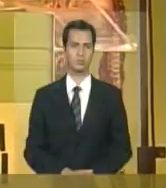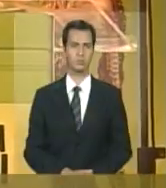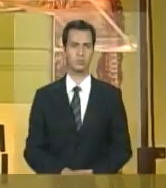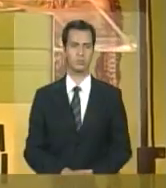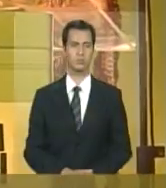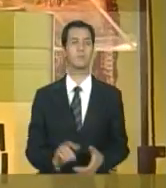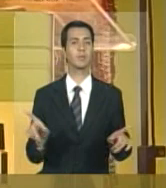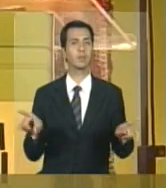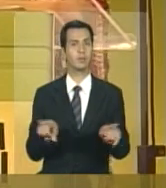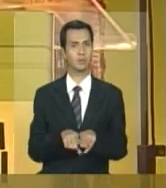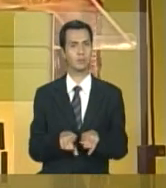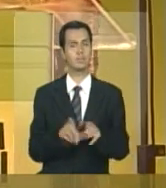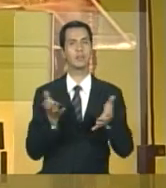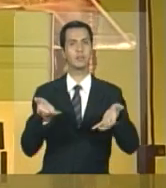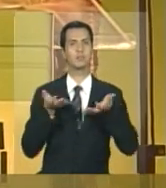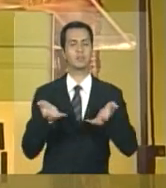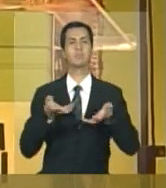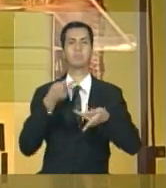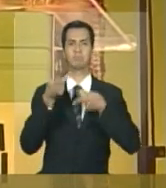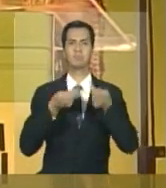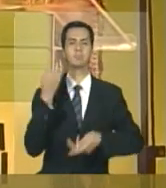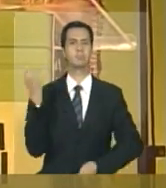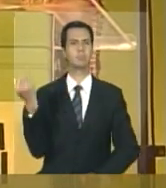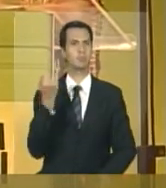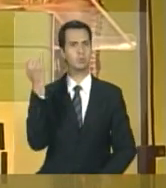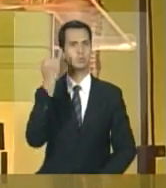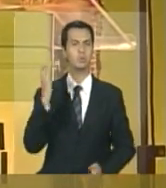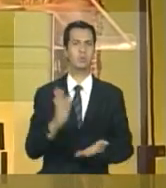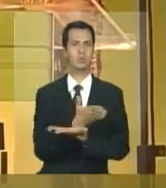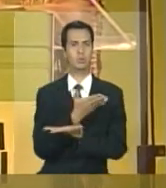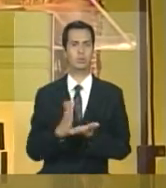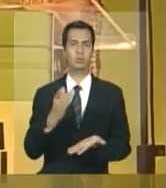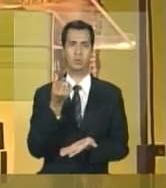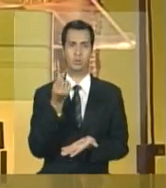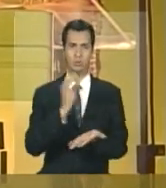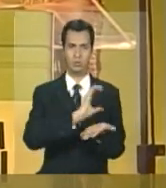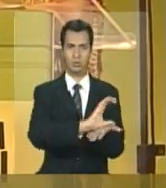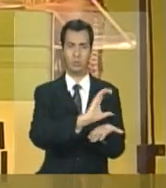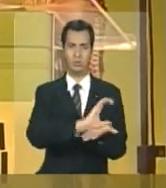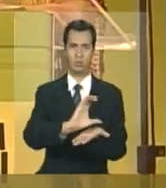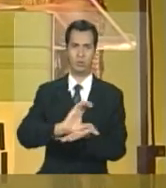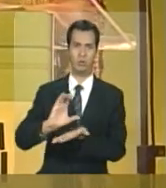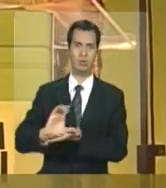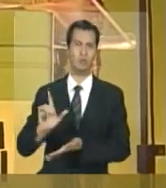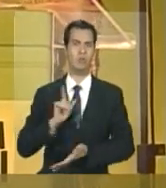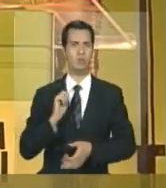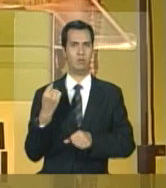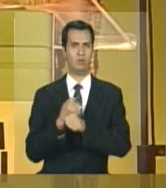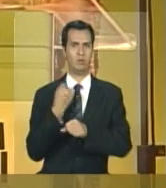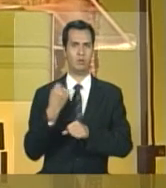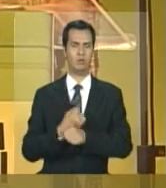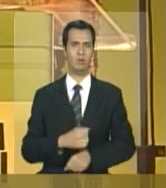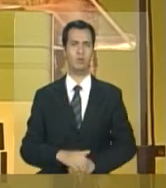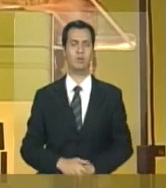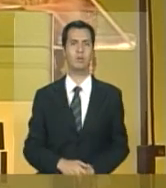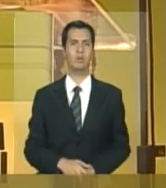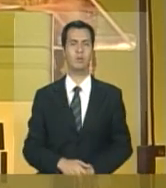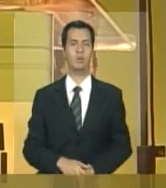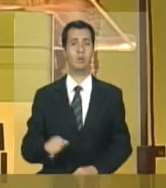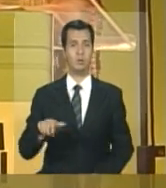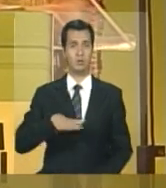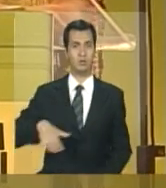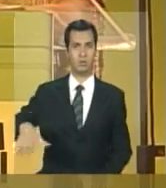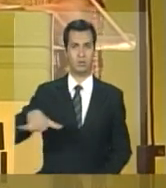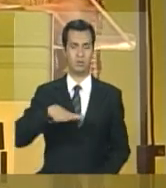Também quero considerar muito importante alguns investimentos que foram construídos na área da